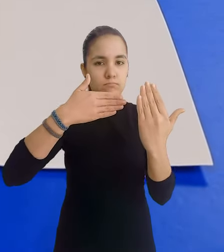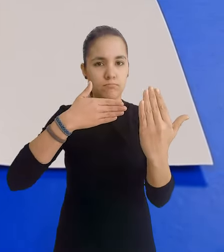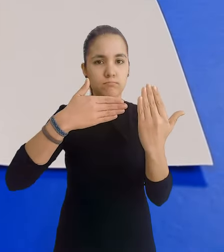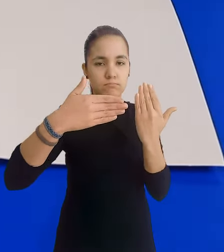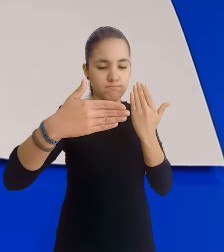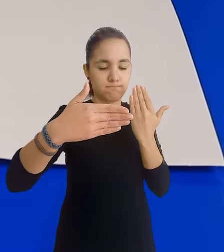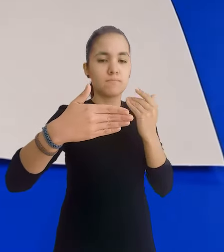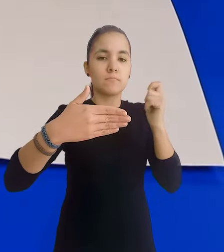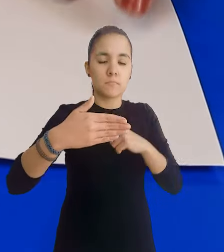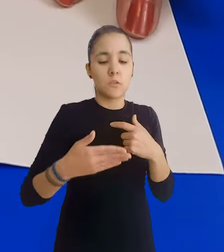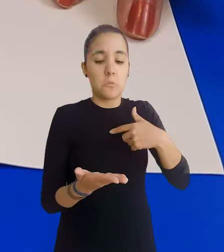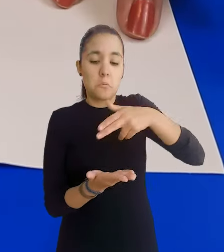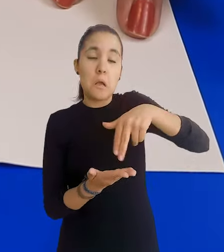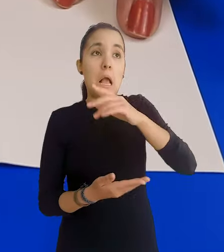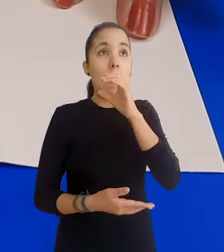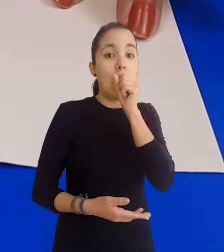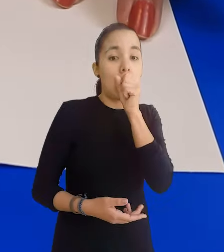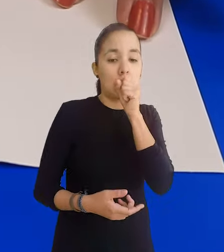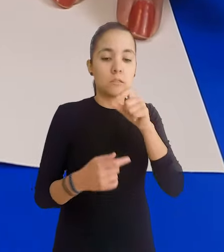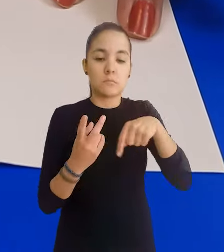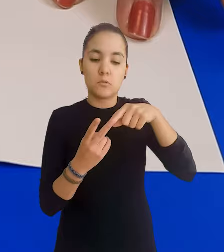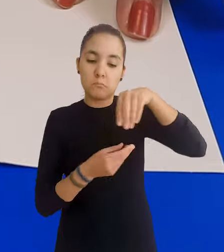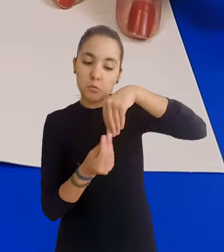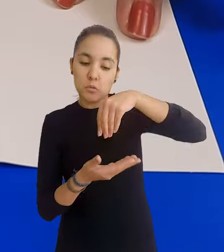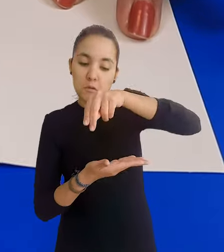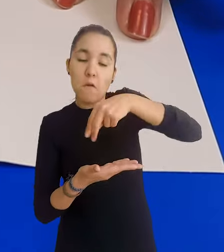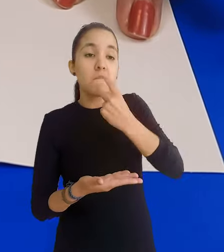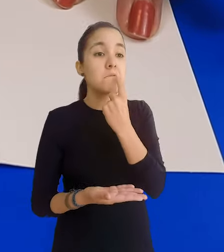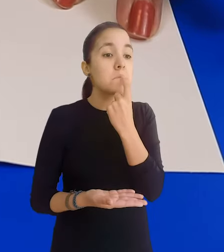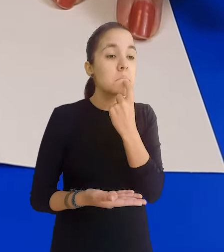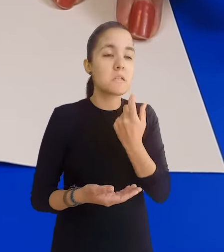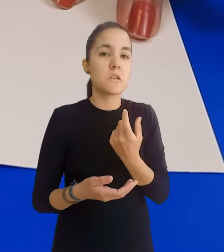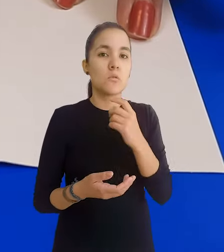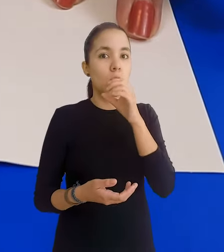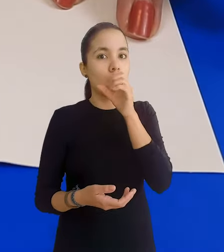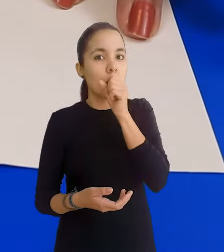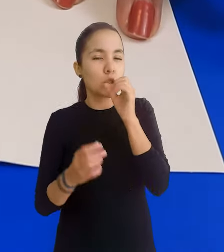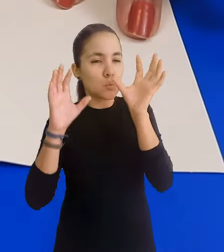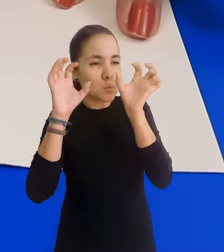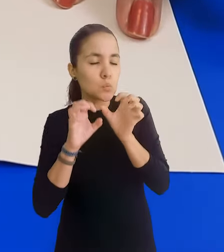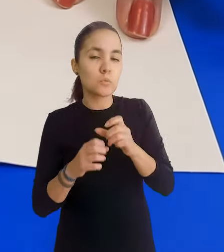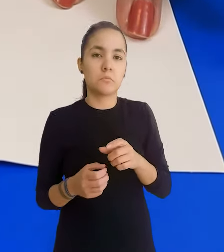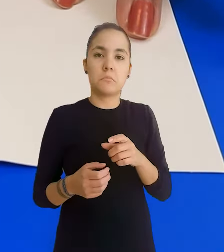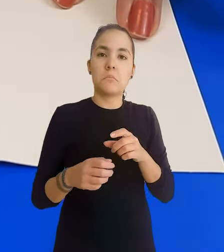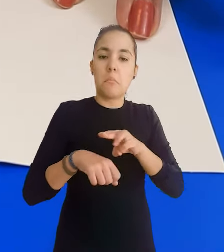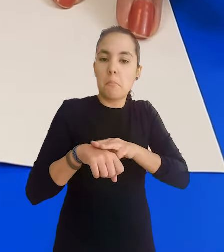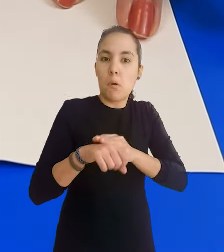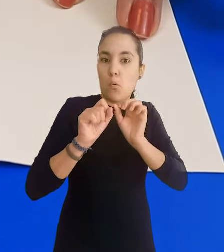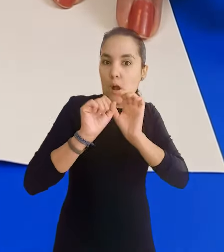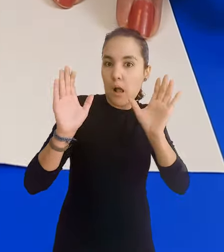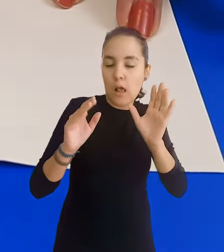colocando vermelho, um laranja mais escuro, até um marrom claro. Vou criando uma espécie de volume aqui, com uma